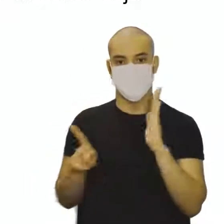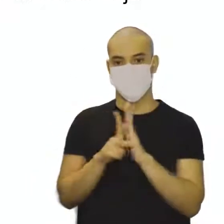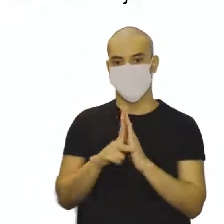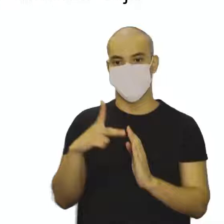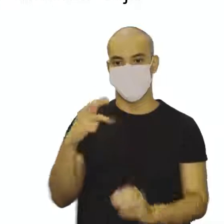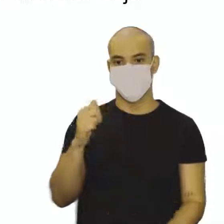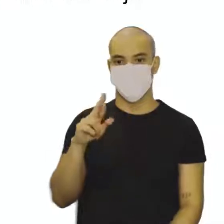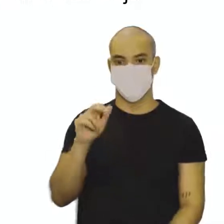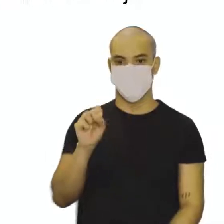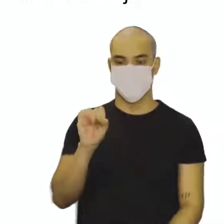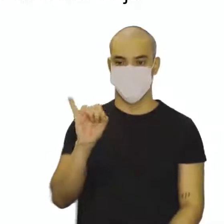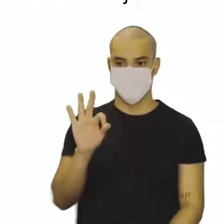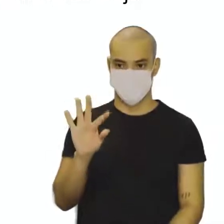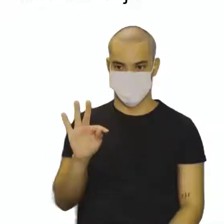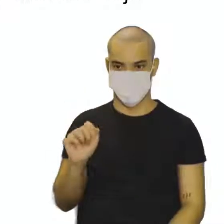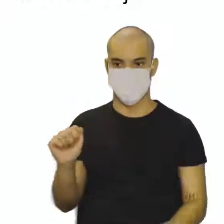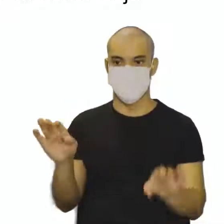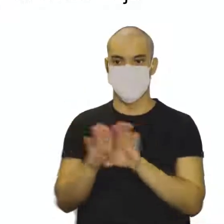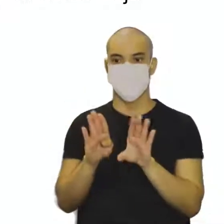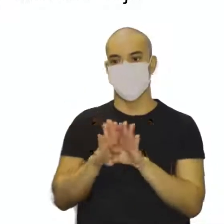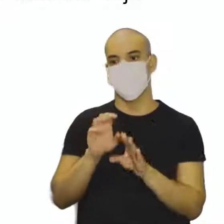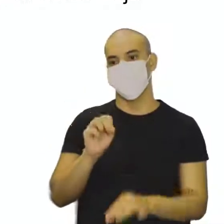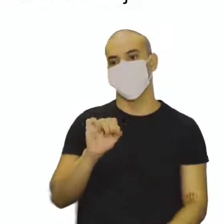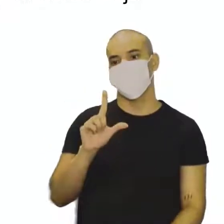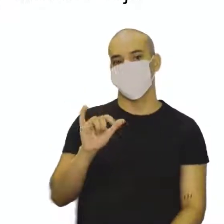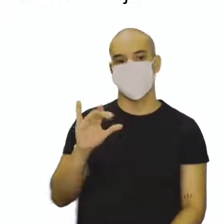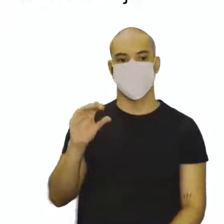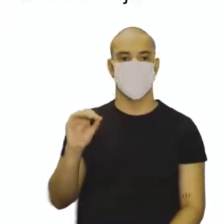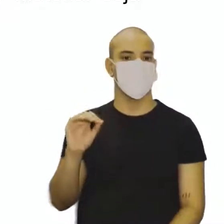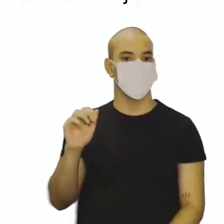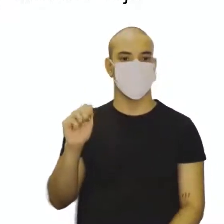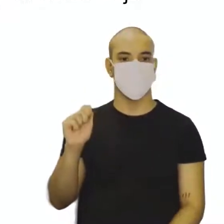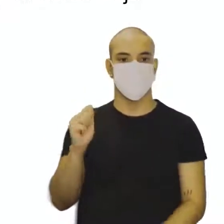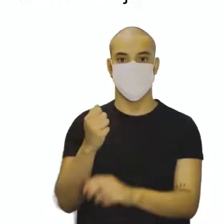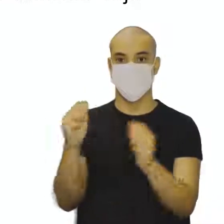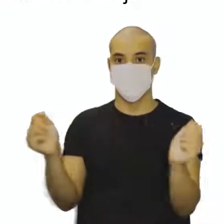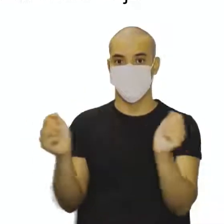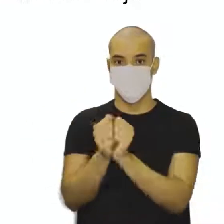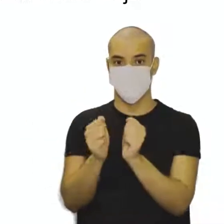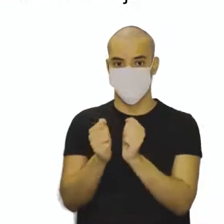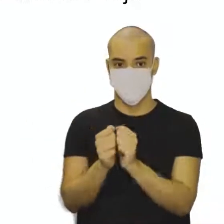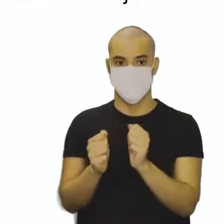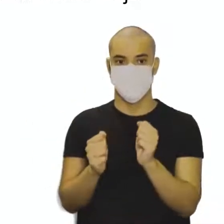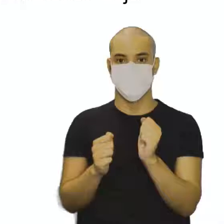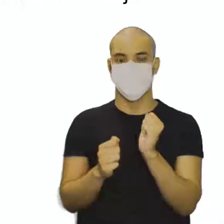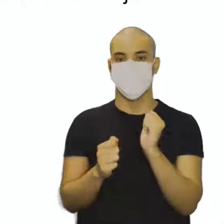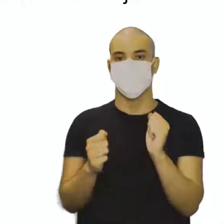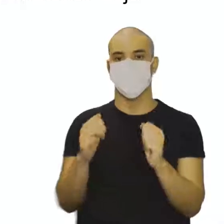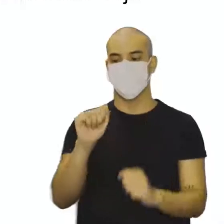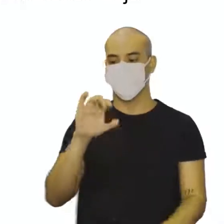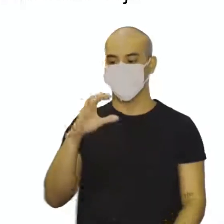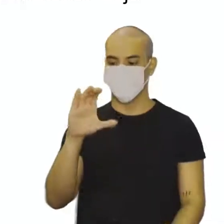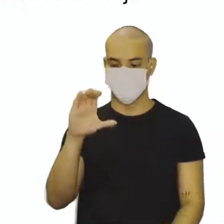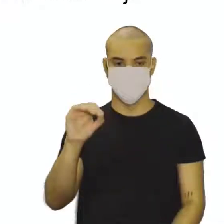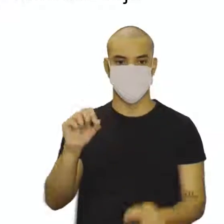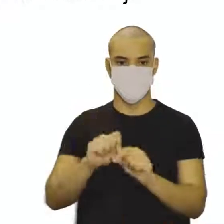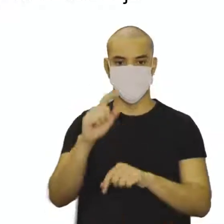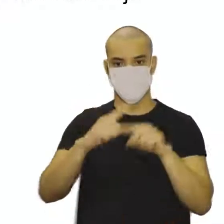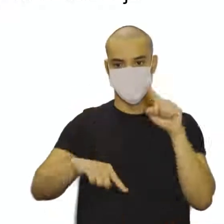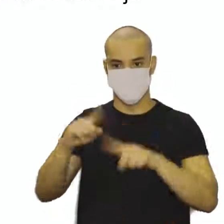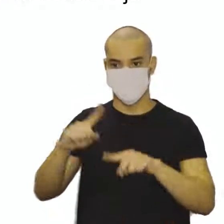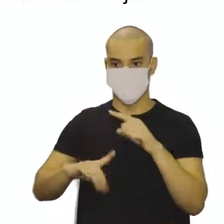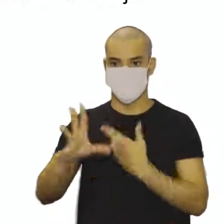parasita e o silício acionado ao aço faz com que a parte aqui do material,